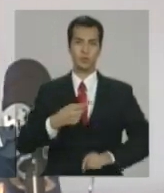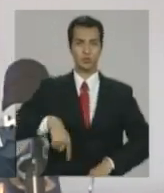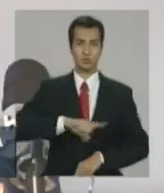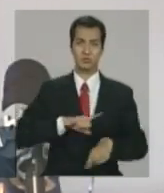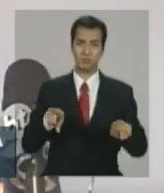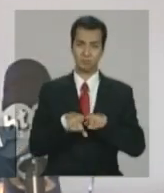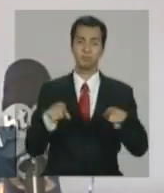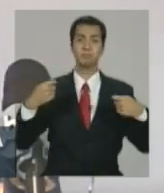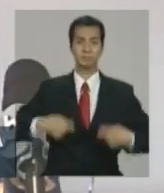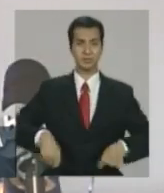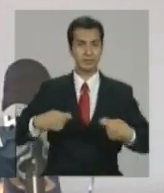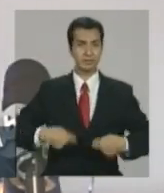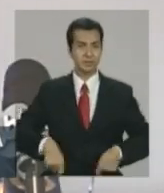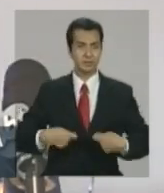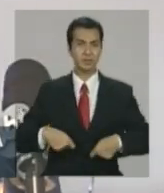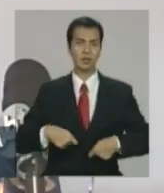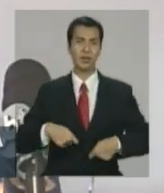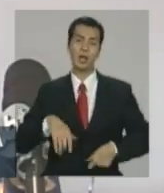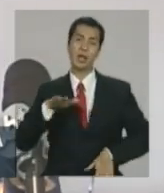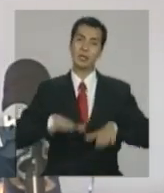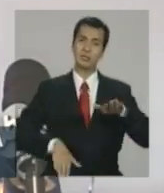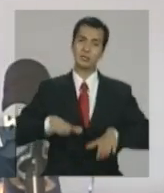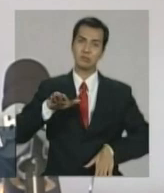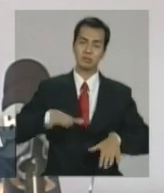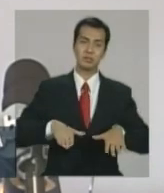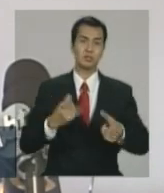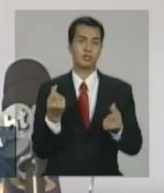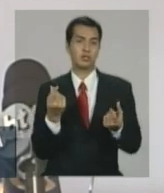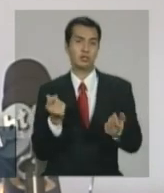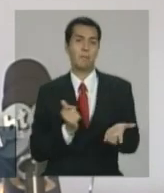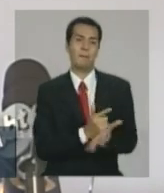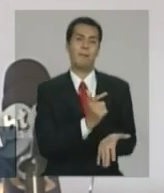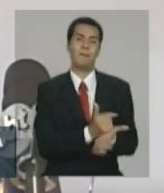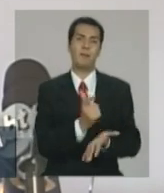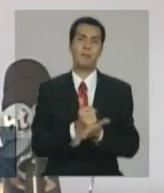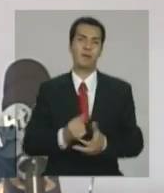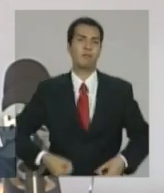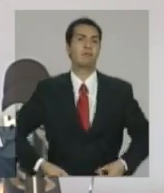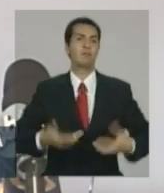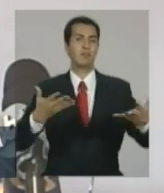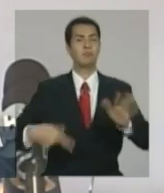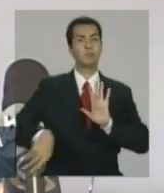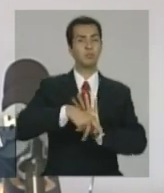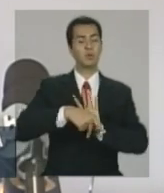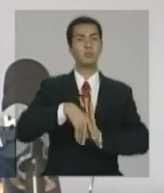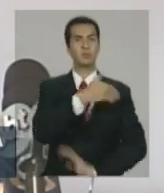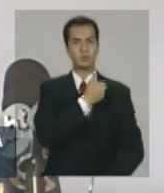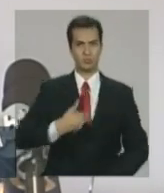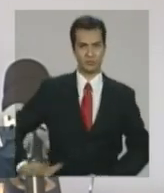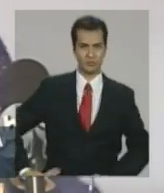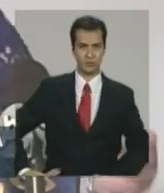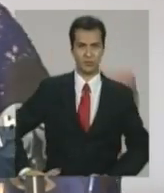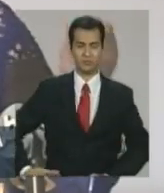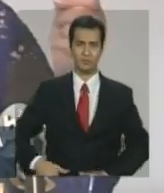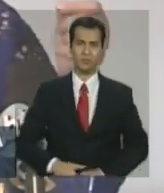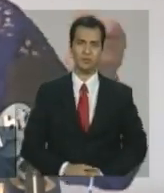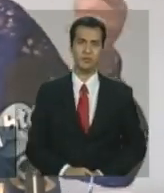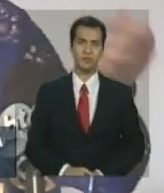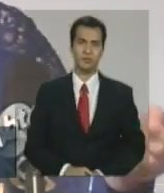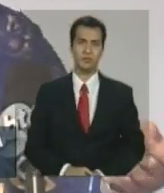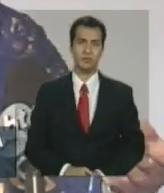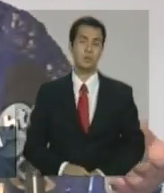vamos ter de fazer alguns gastos no que se refere ao consumo do governo, principalmente quando se trata